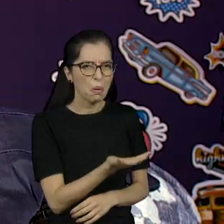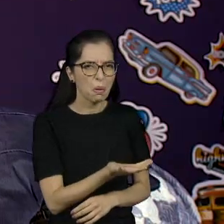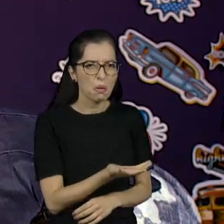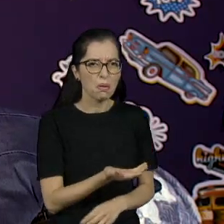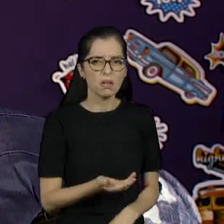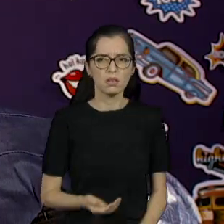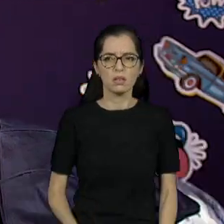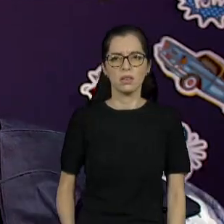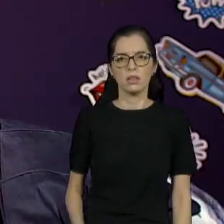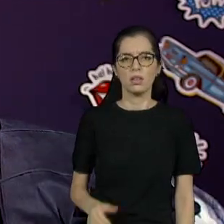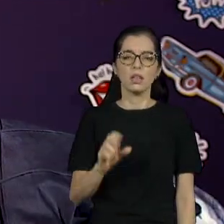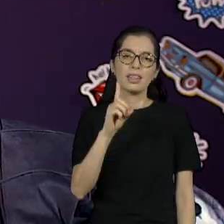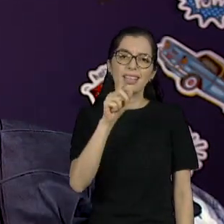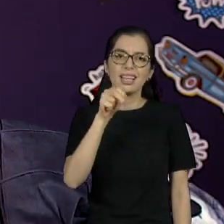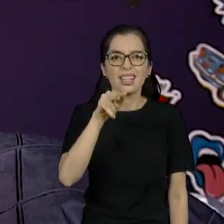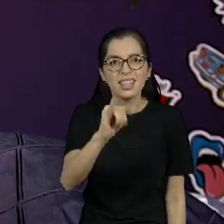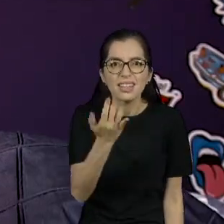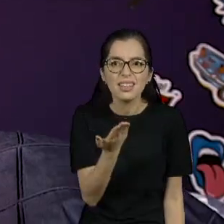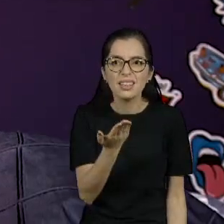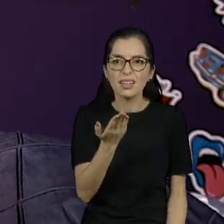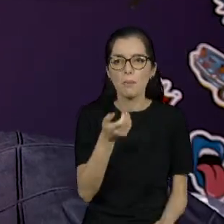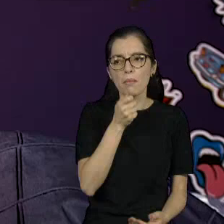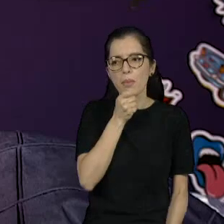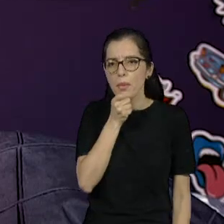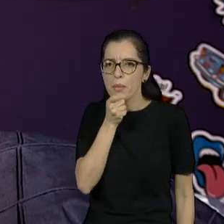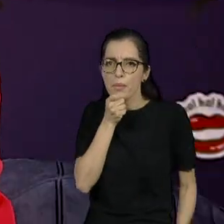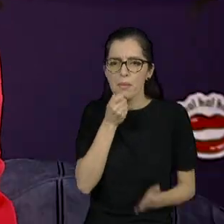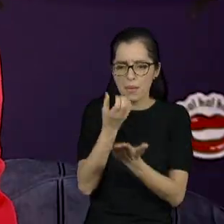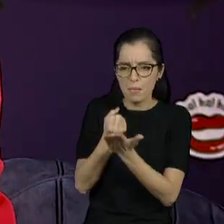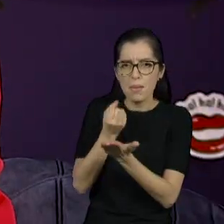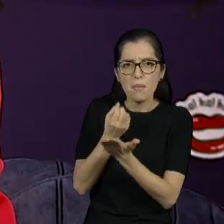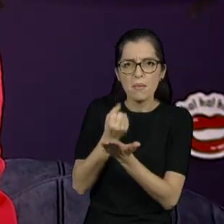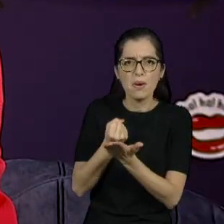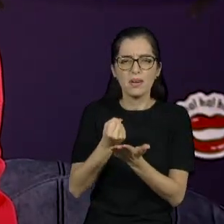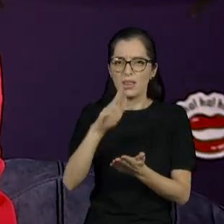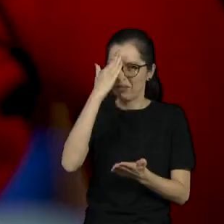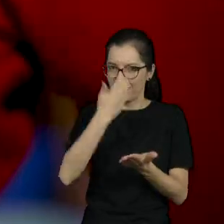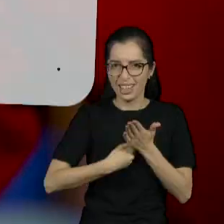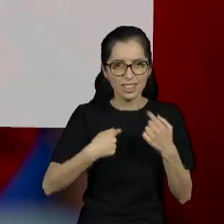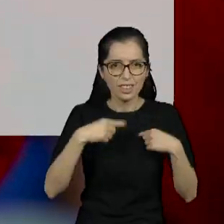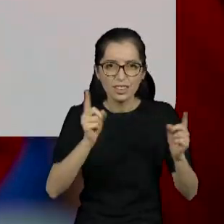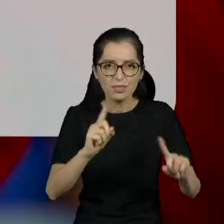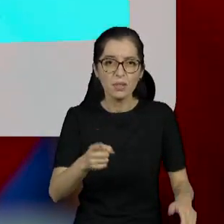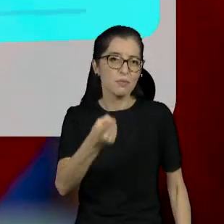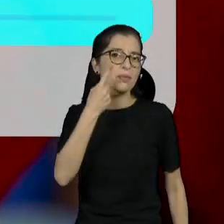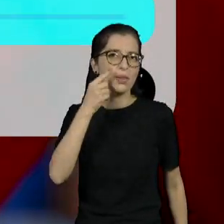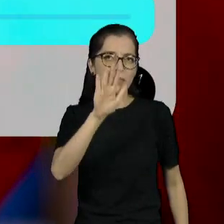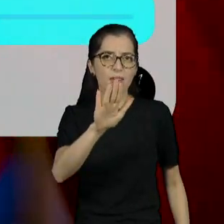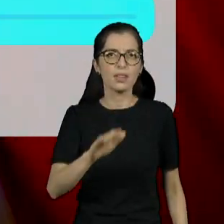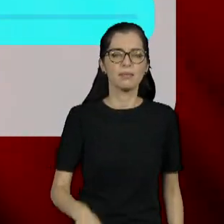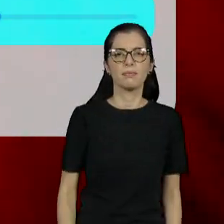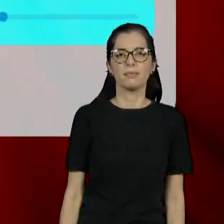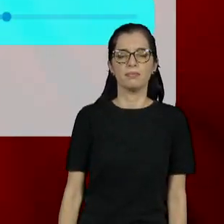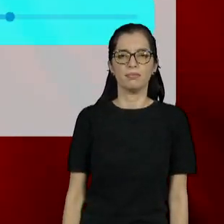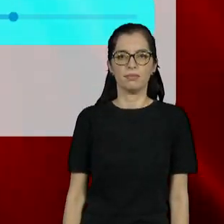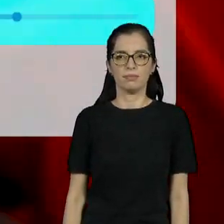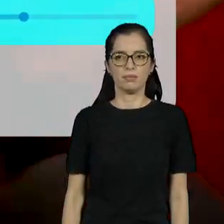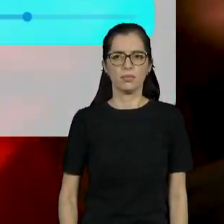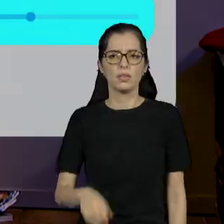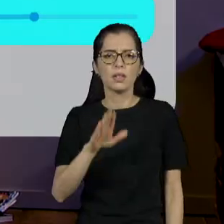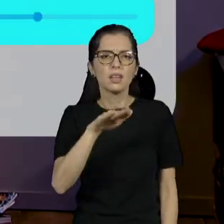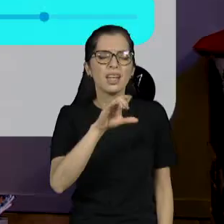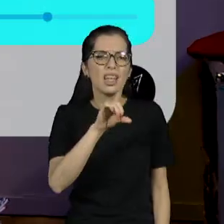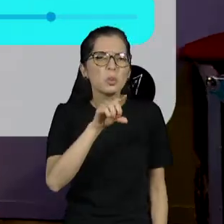A Dani tá gravando um áudio. Lá vem ela. Ela nunca acredita em mim. Quer ver só? Edu, a escola tem